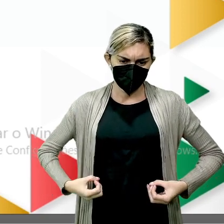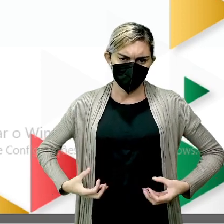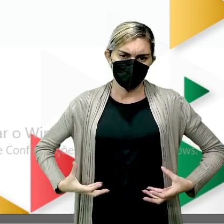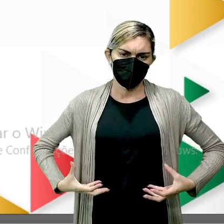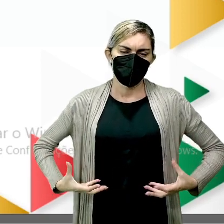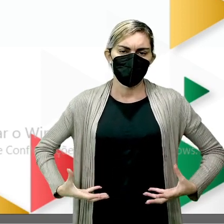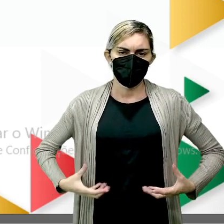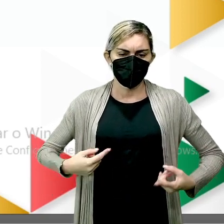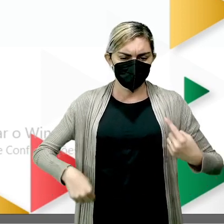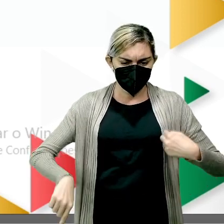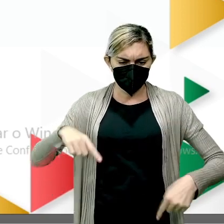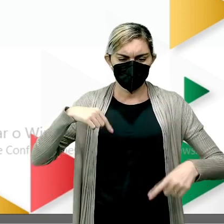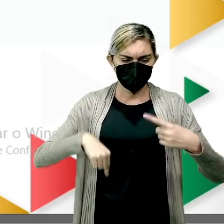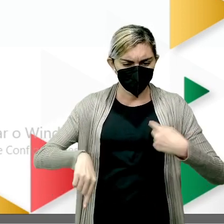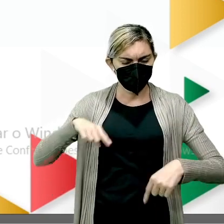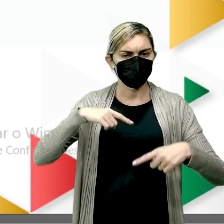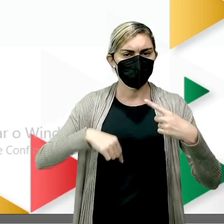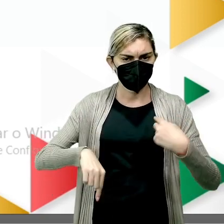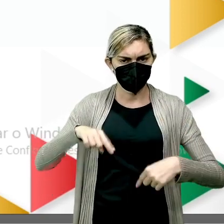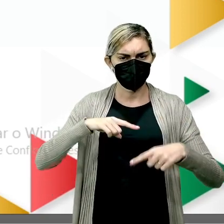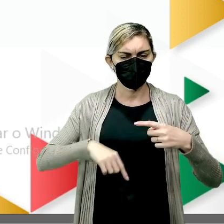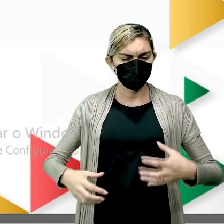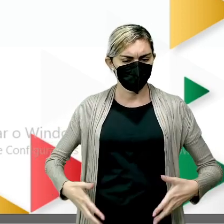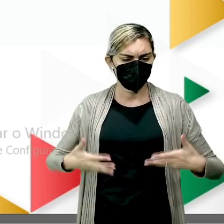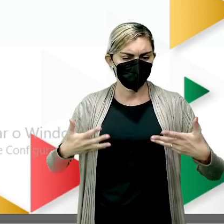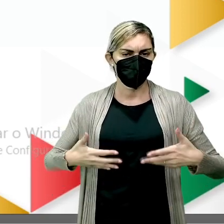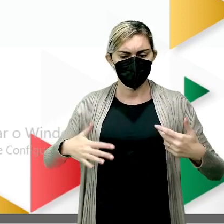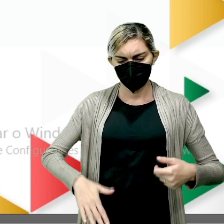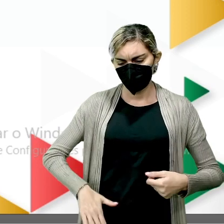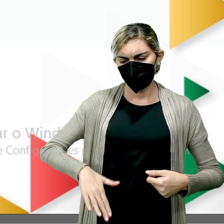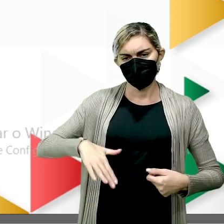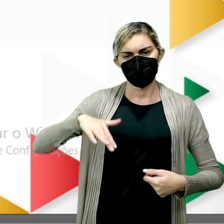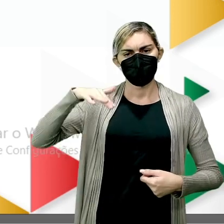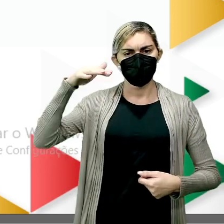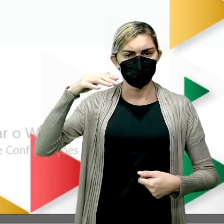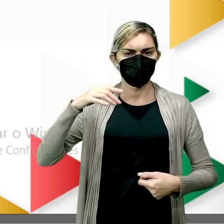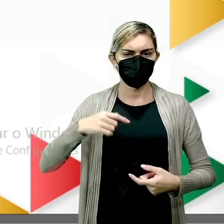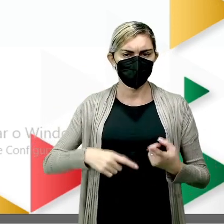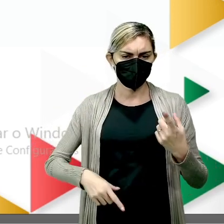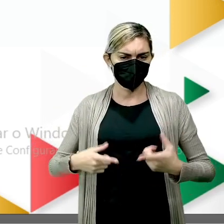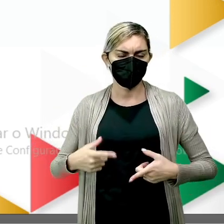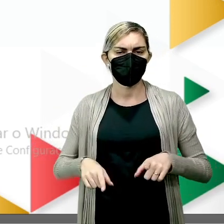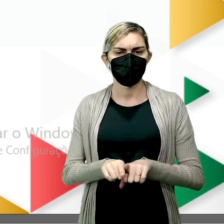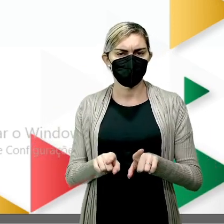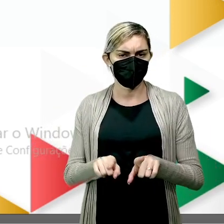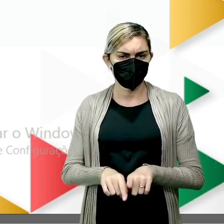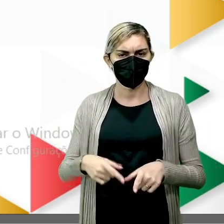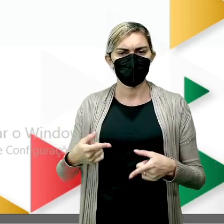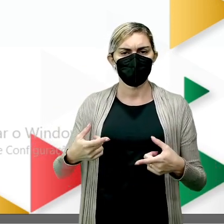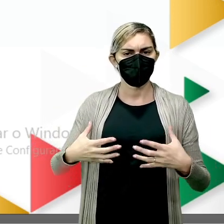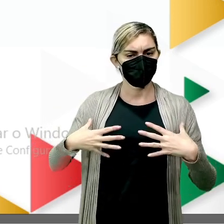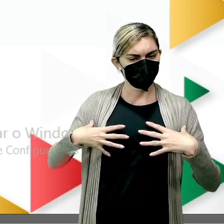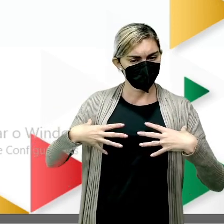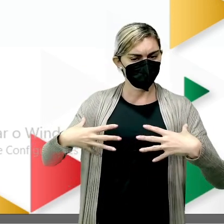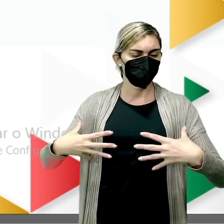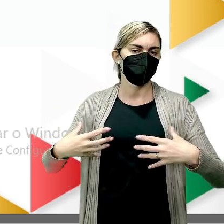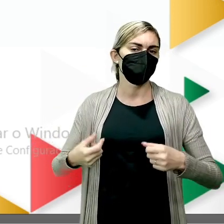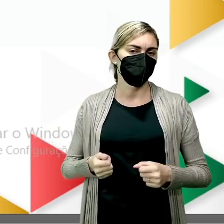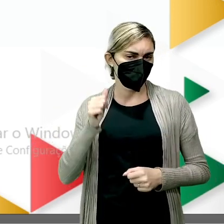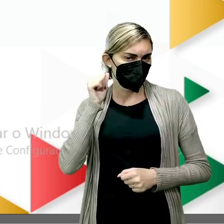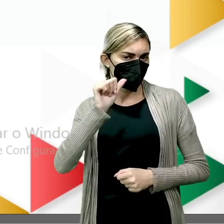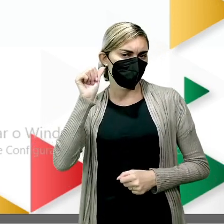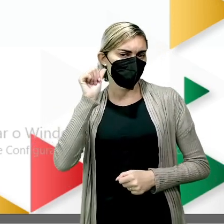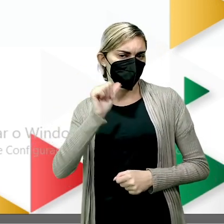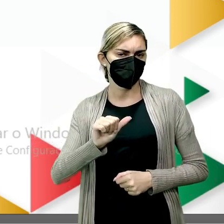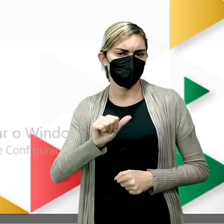produção de estrogênio, que vai estimular o crescimento dos genitais e também das mamas. As meninas, elas